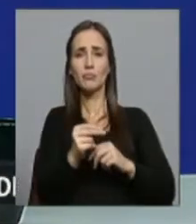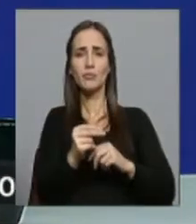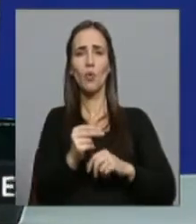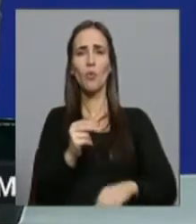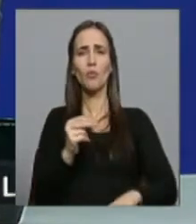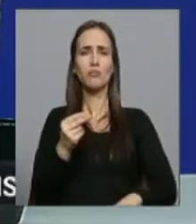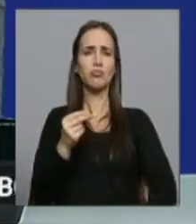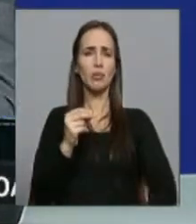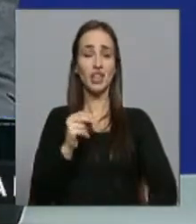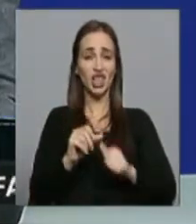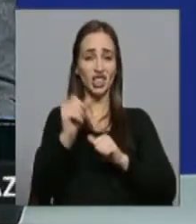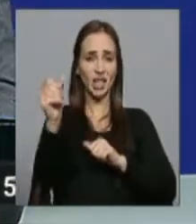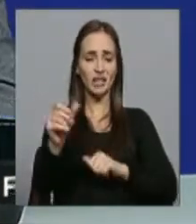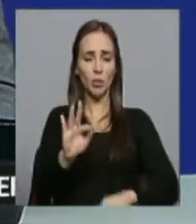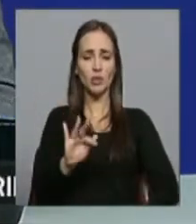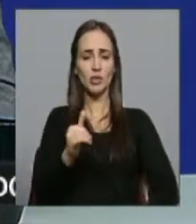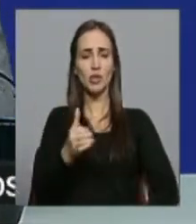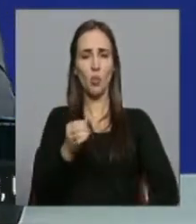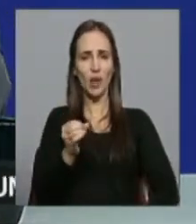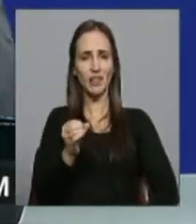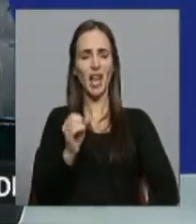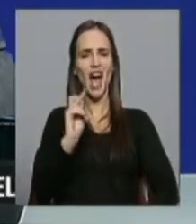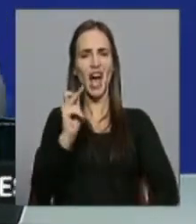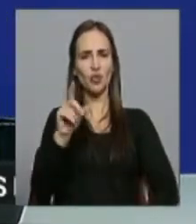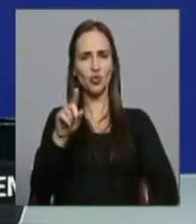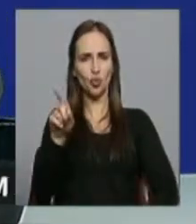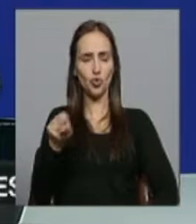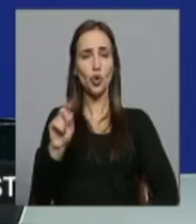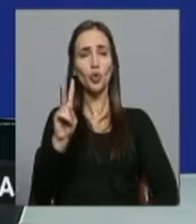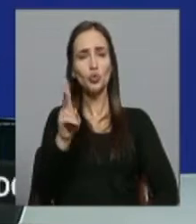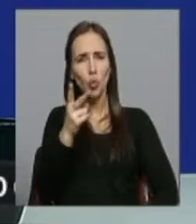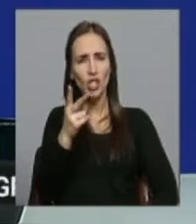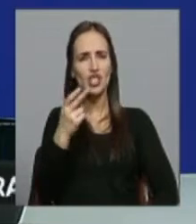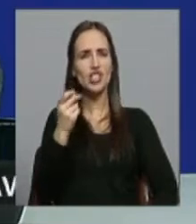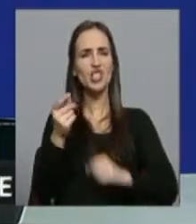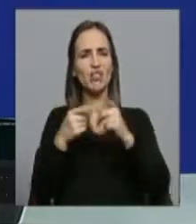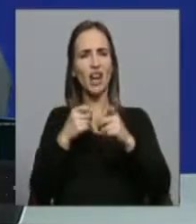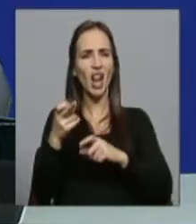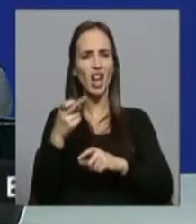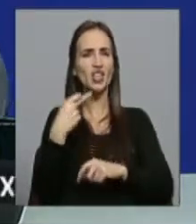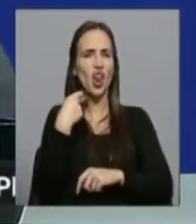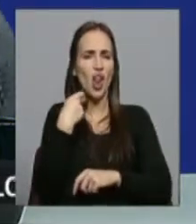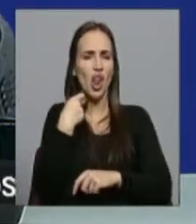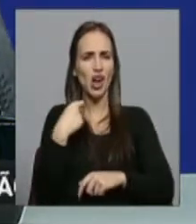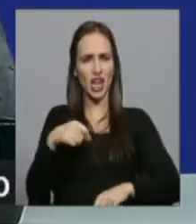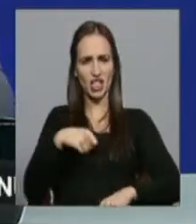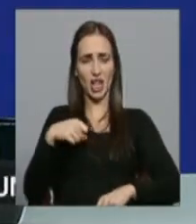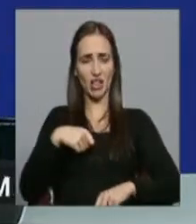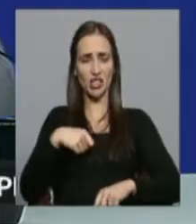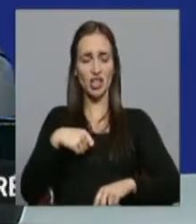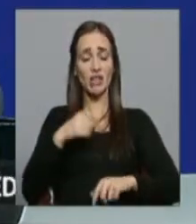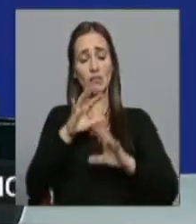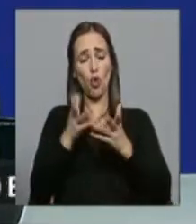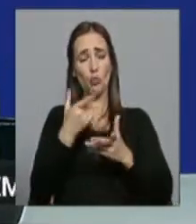450 anos-luz de distância. São 2 anãs castanhas. Anãs castanhas são corpos muito estranhos. Diz este estudo, aliás, já sabemos deles estudos,